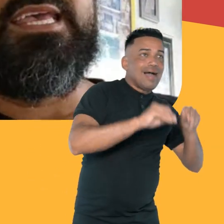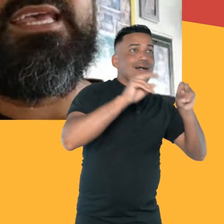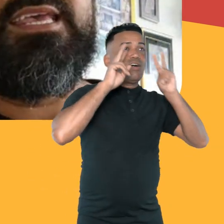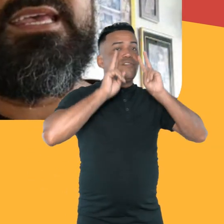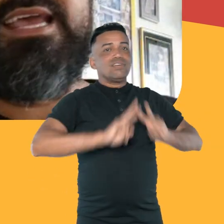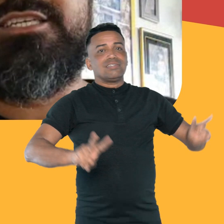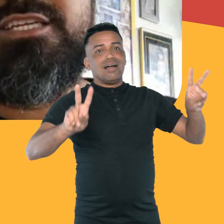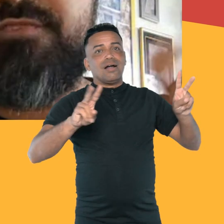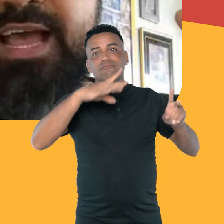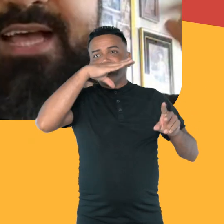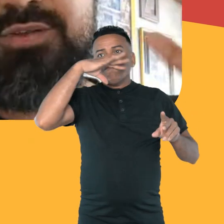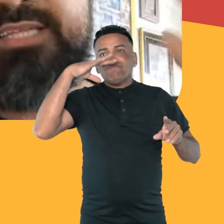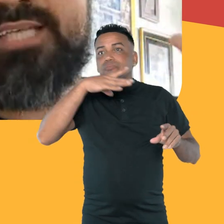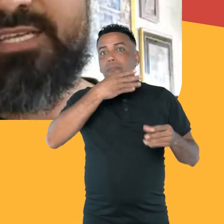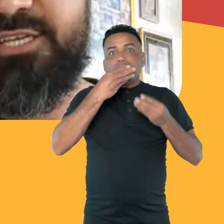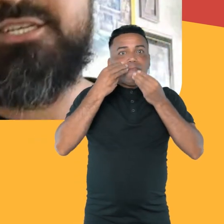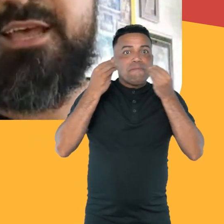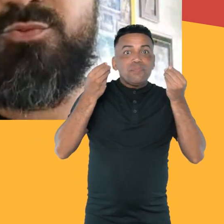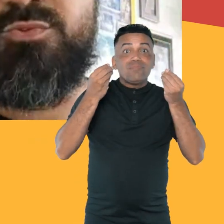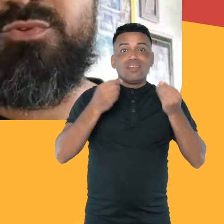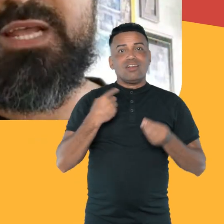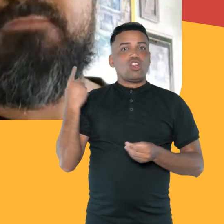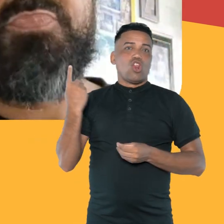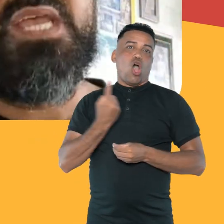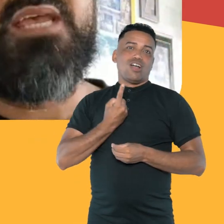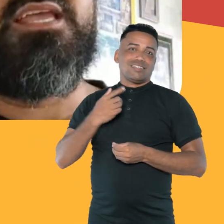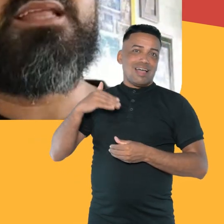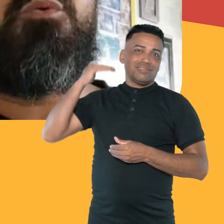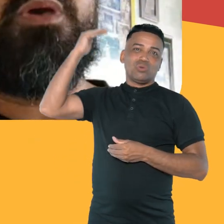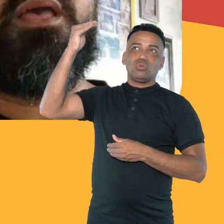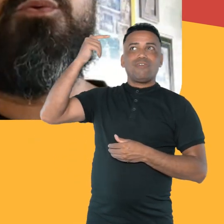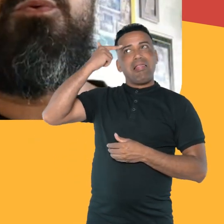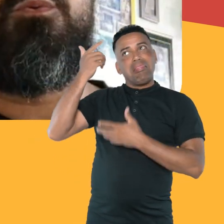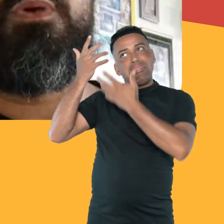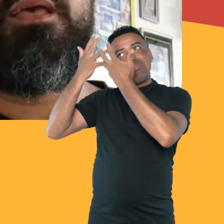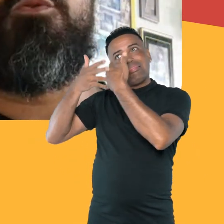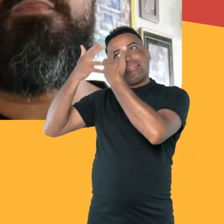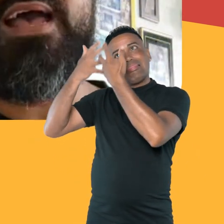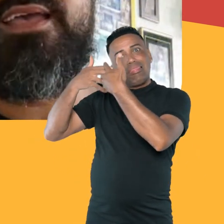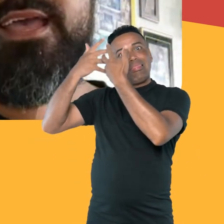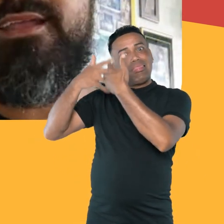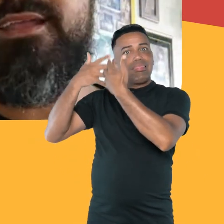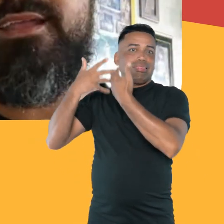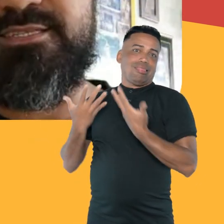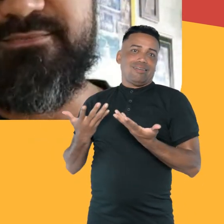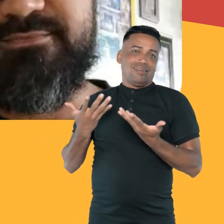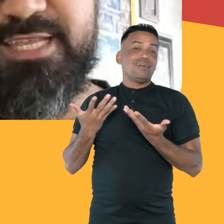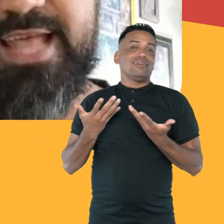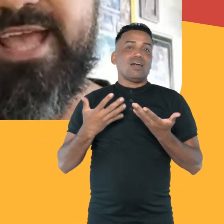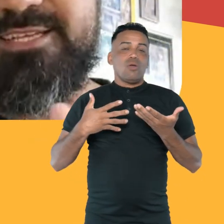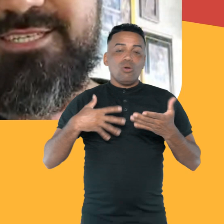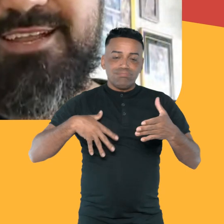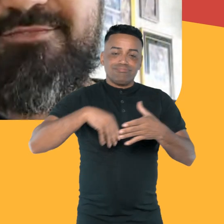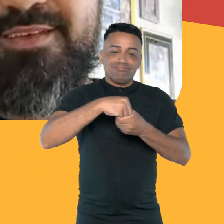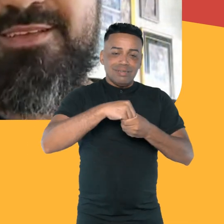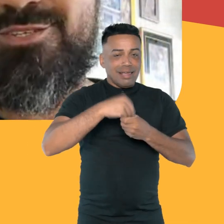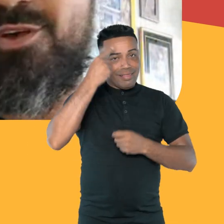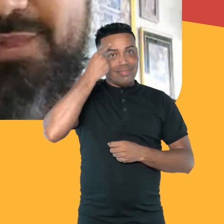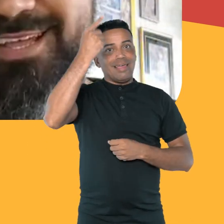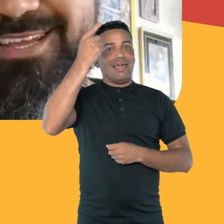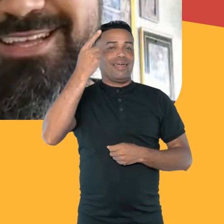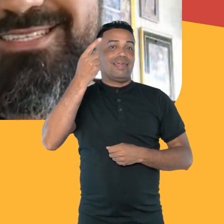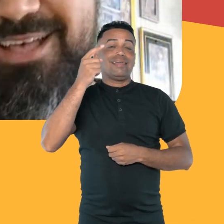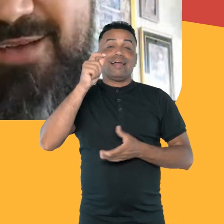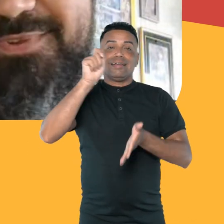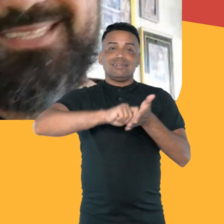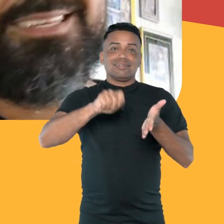visão, e a gente vai racionalizar, a gente que é adulto, né? Então, eu embarquei nessa ideia de escrever